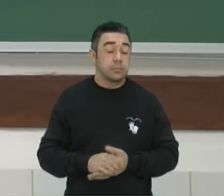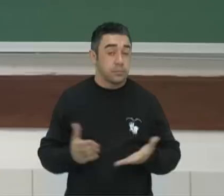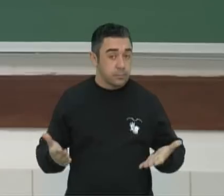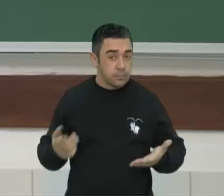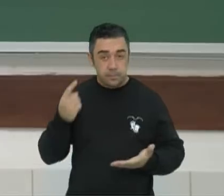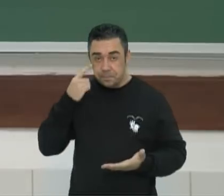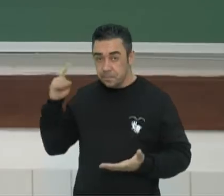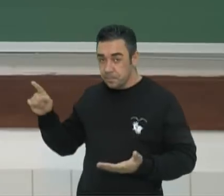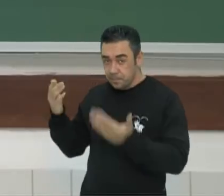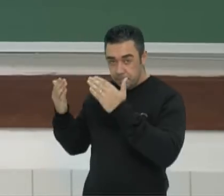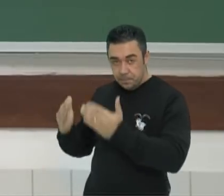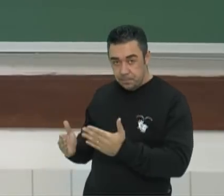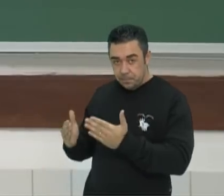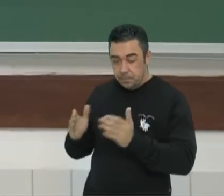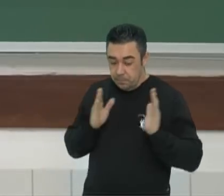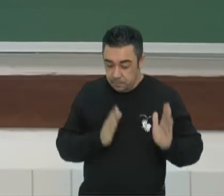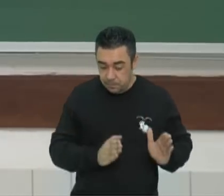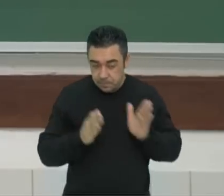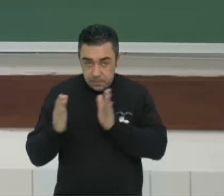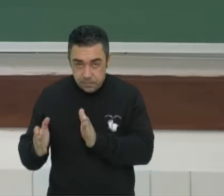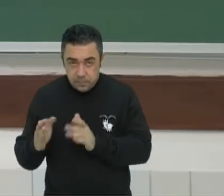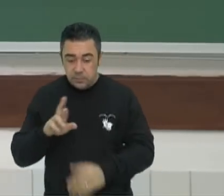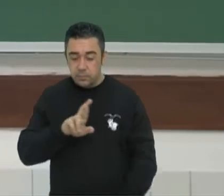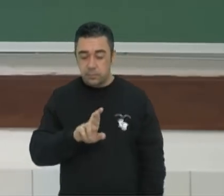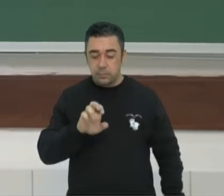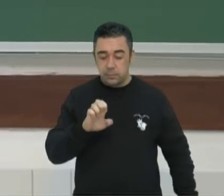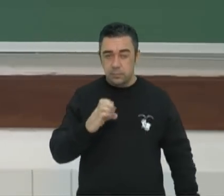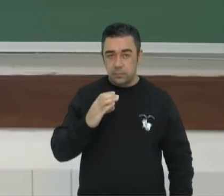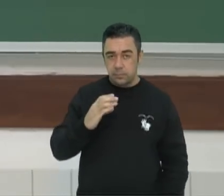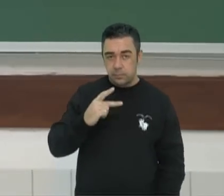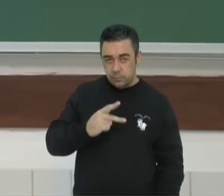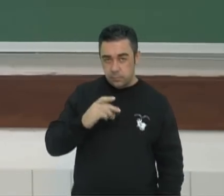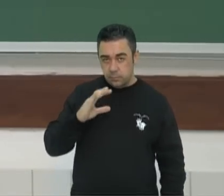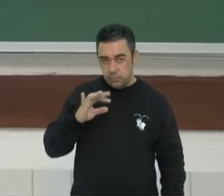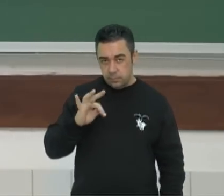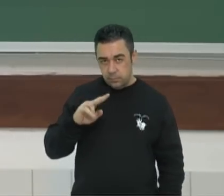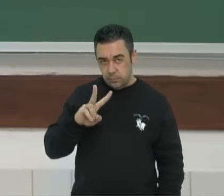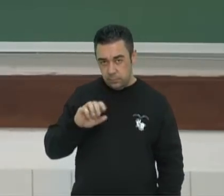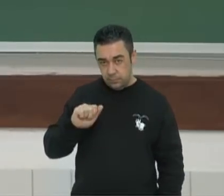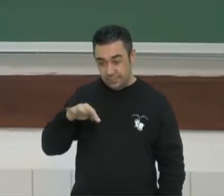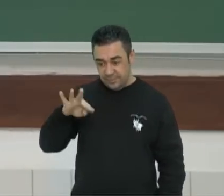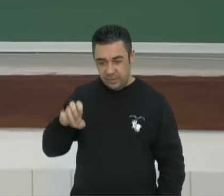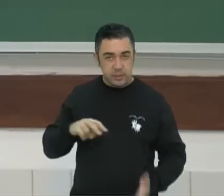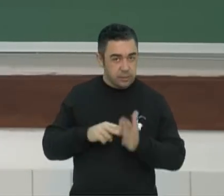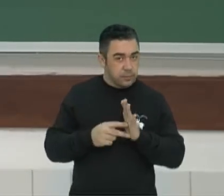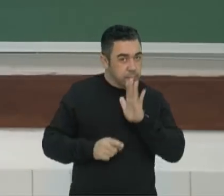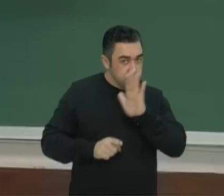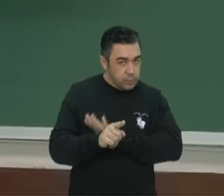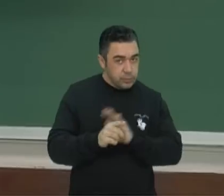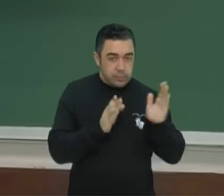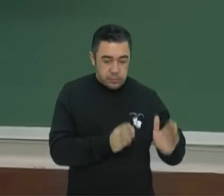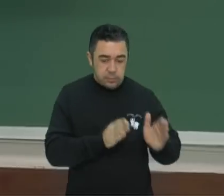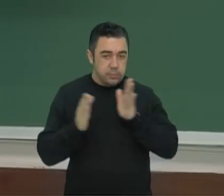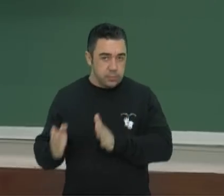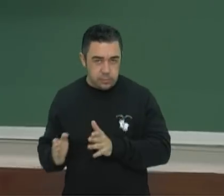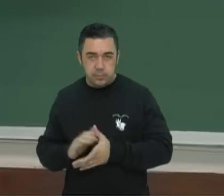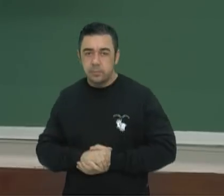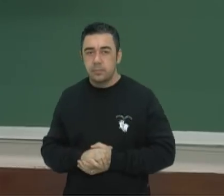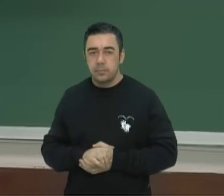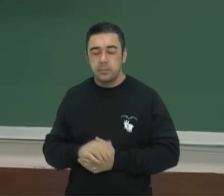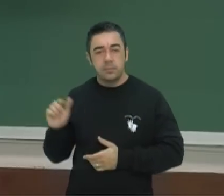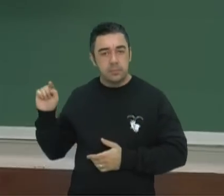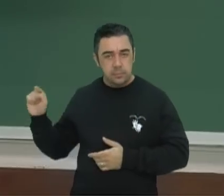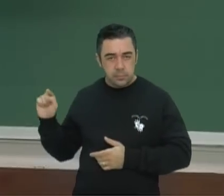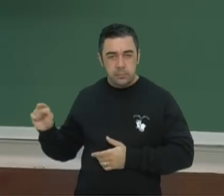Então, analisando, pessoal, respectivamente, essa palavrinha significa na mesma ordem que é perguntada. Beleza. A